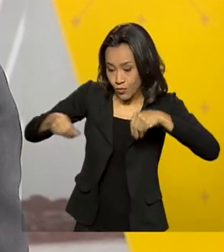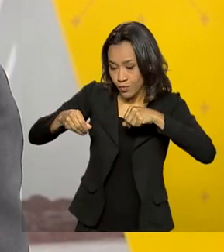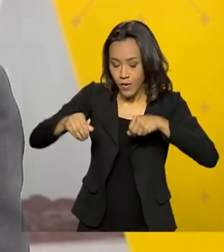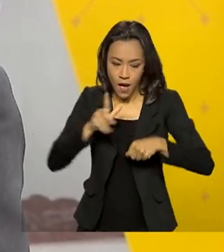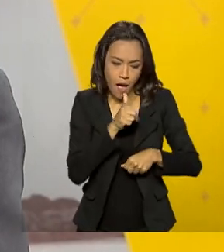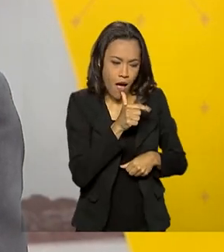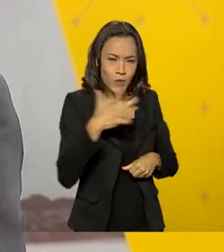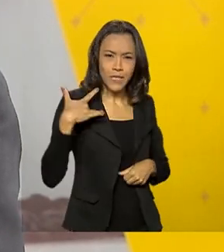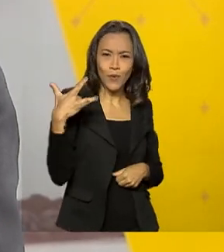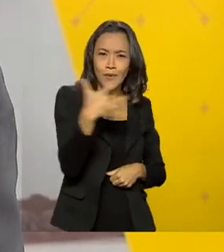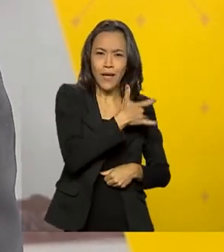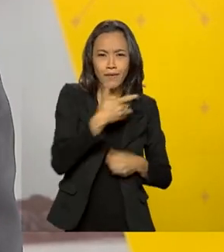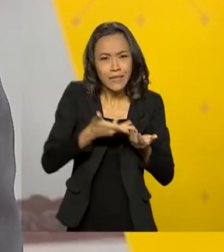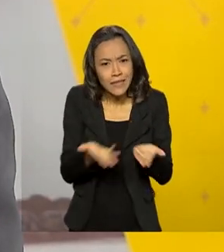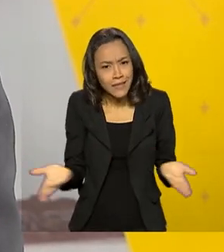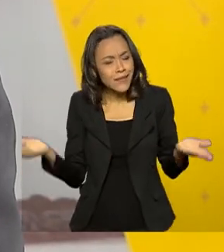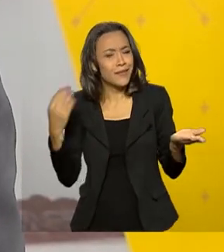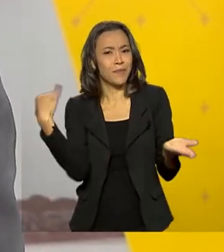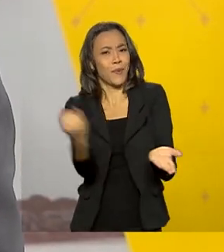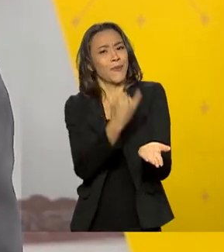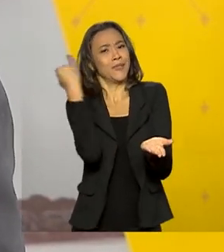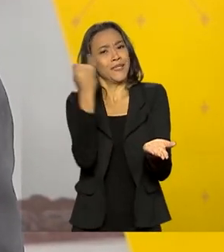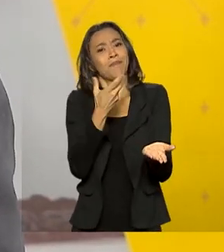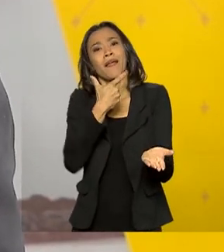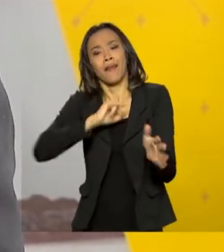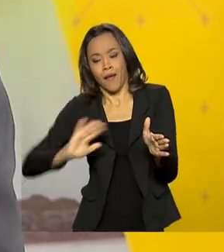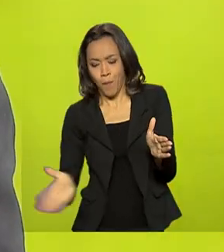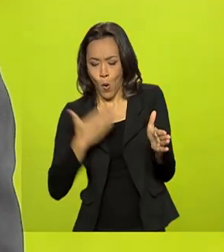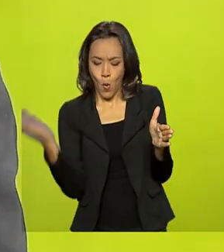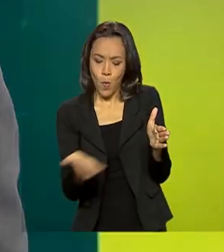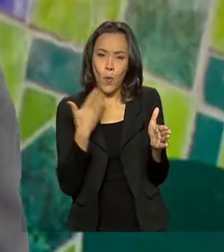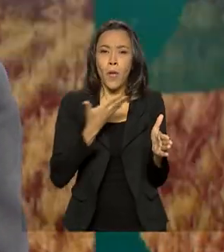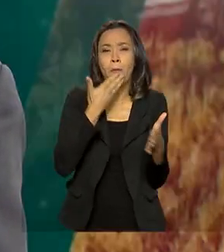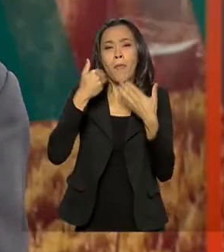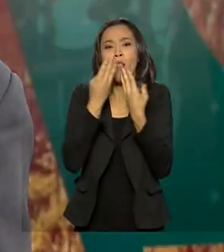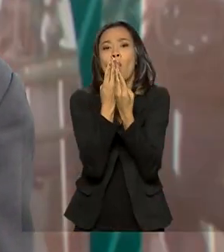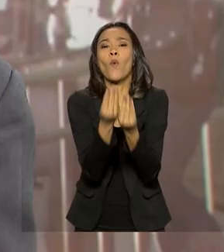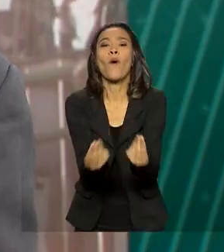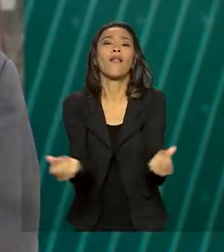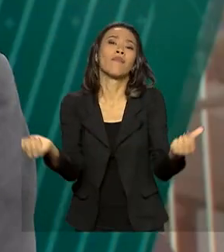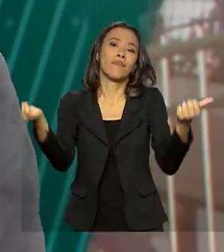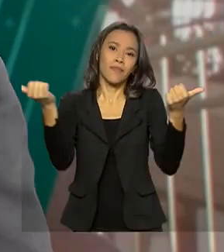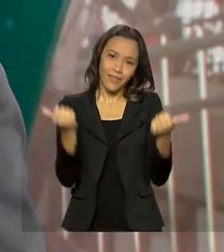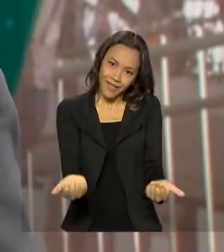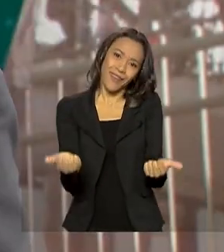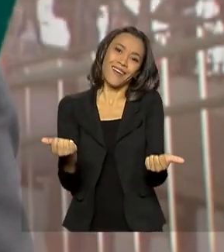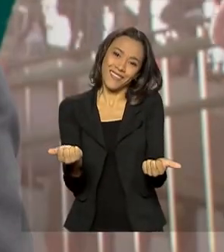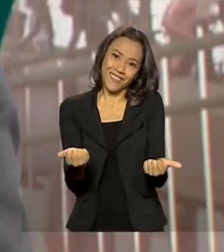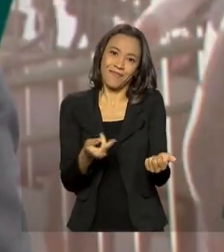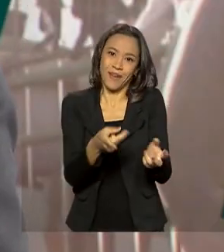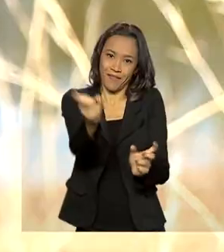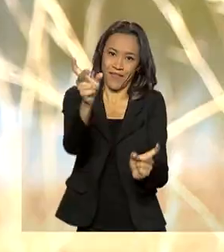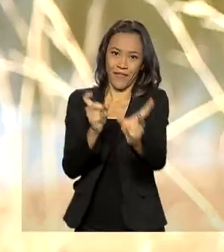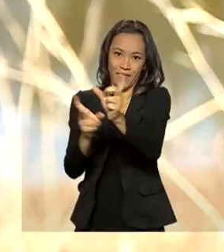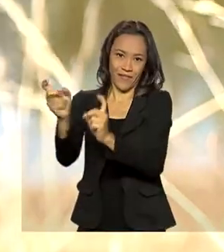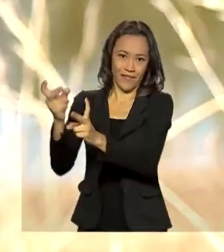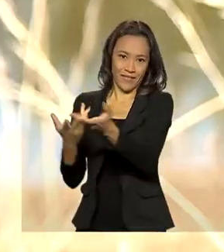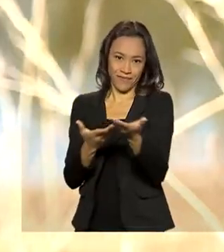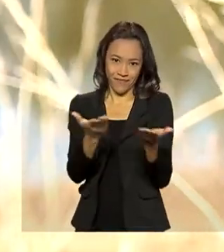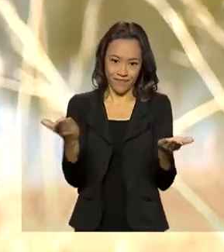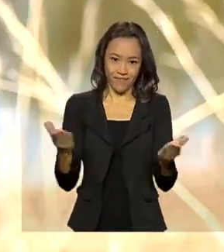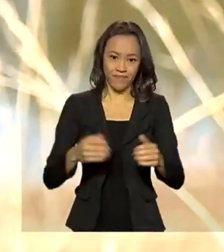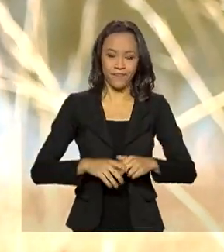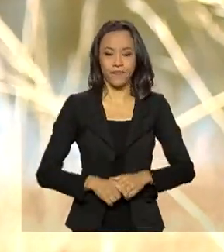são essenciais para quem quer aumento de produtividade e melhor qualidade daquilo que sai da fazenda para mesa do consumidor